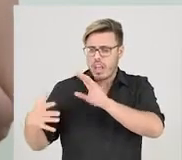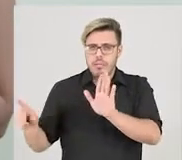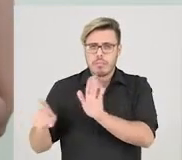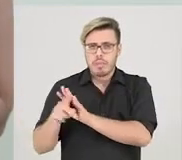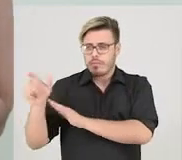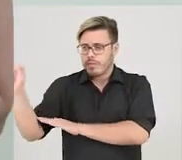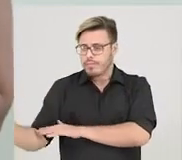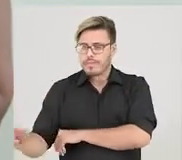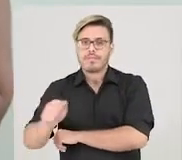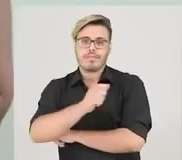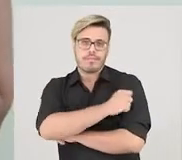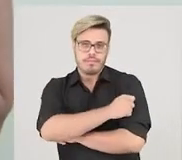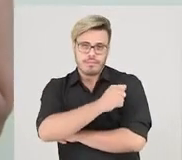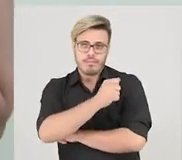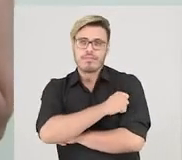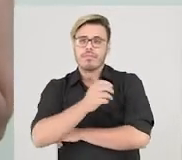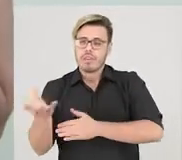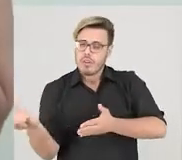das questões